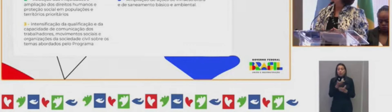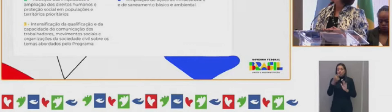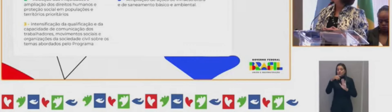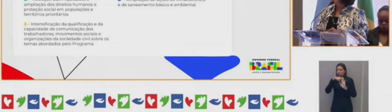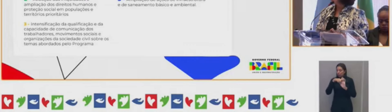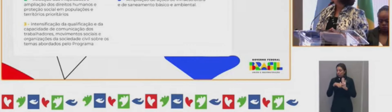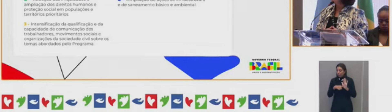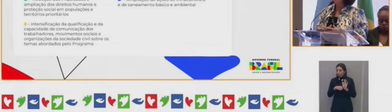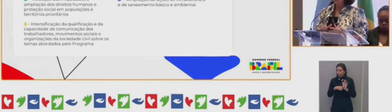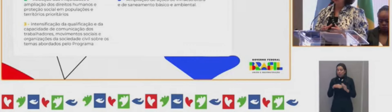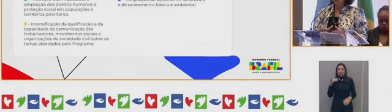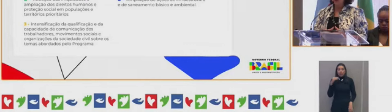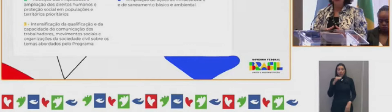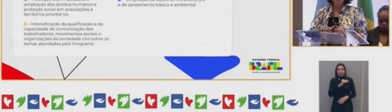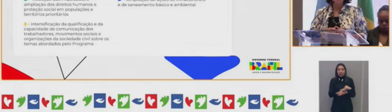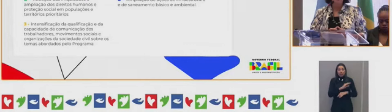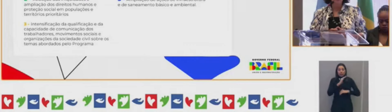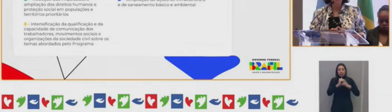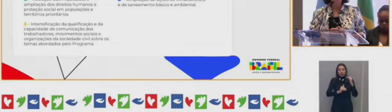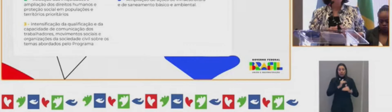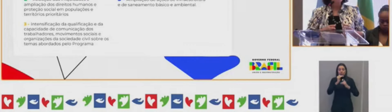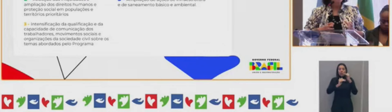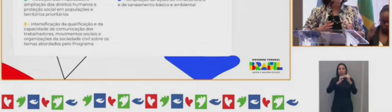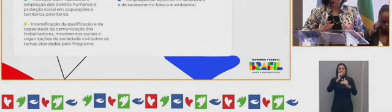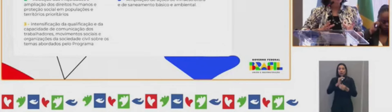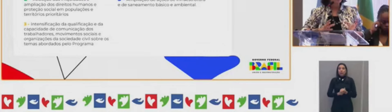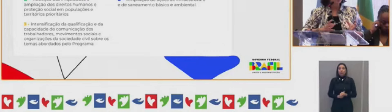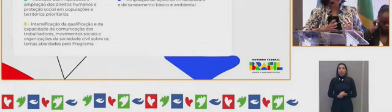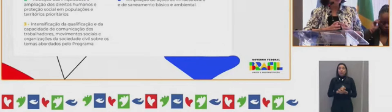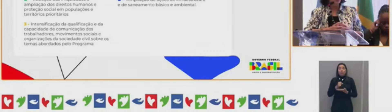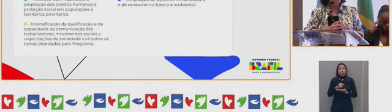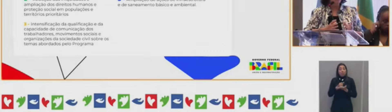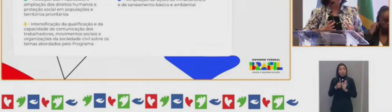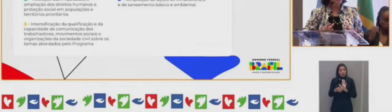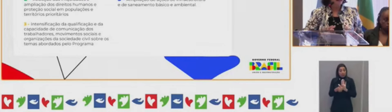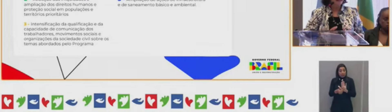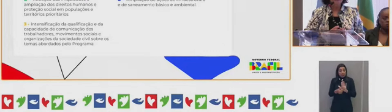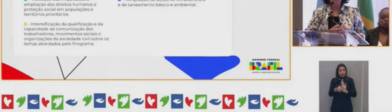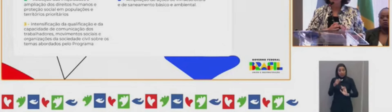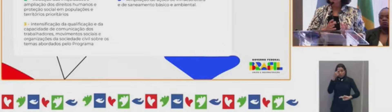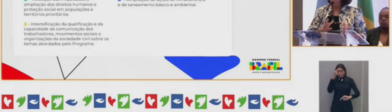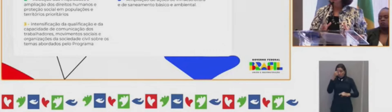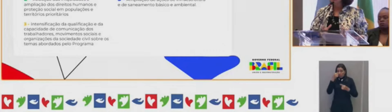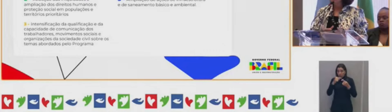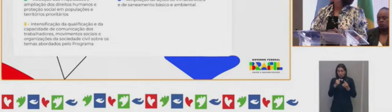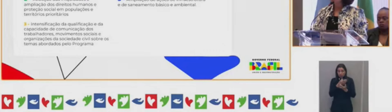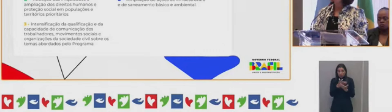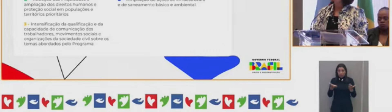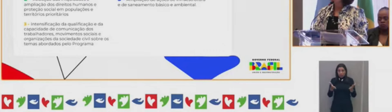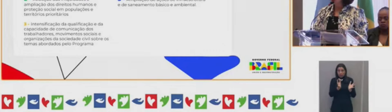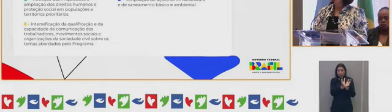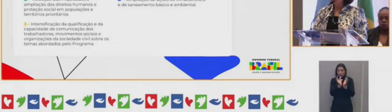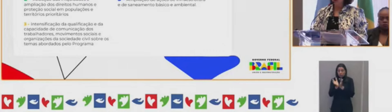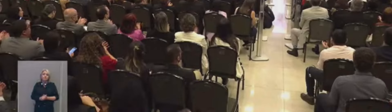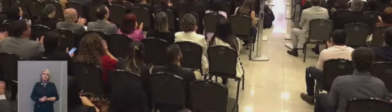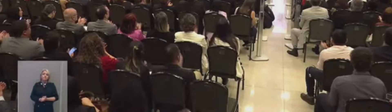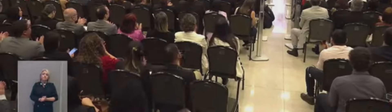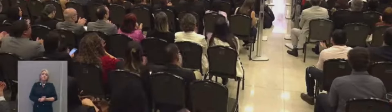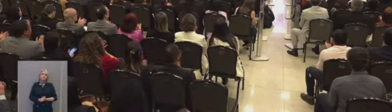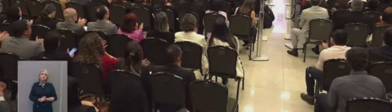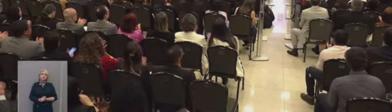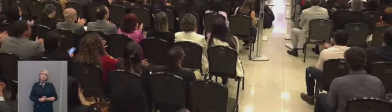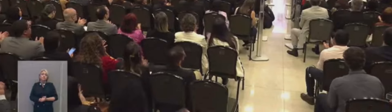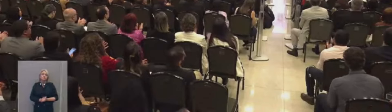no programa de aceleração do crescimento, mostrando a coerência desse conjunto de ações.